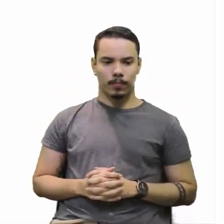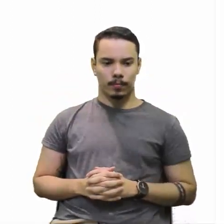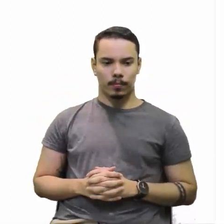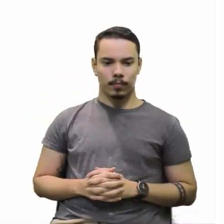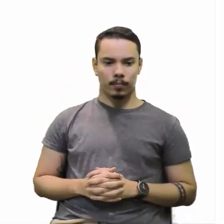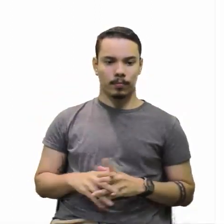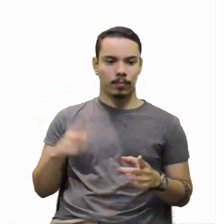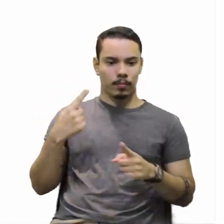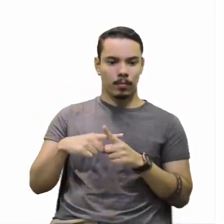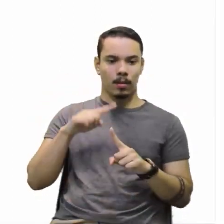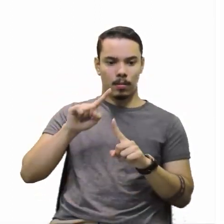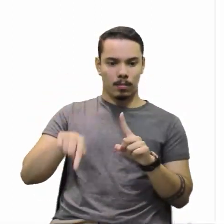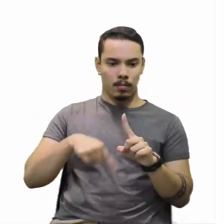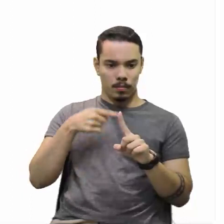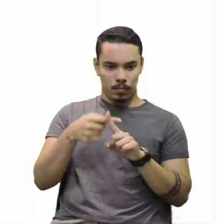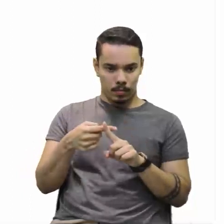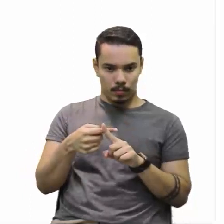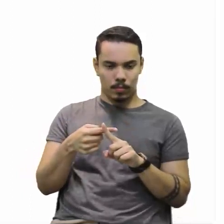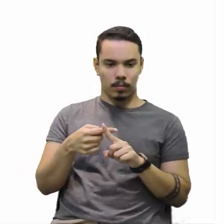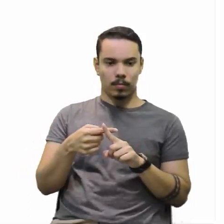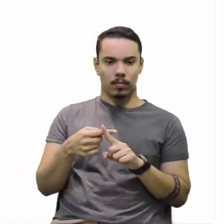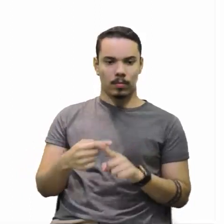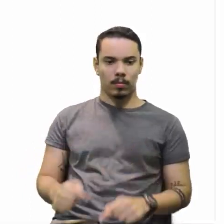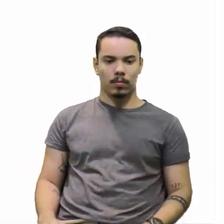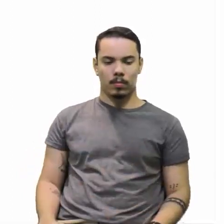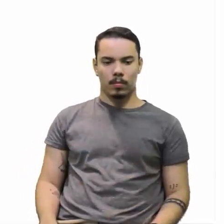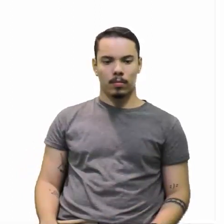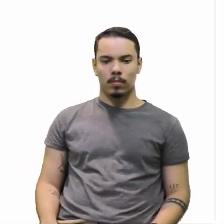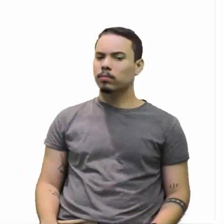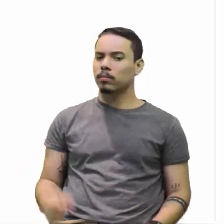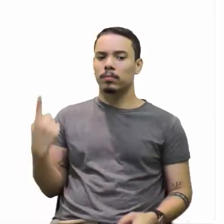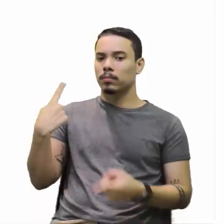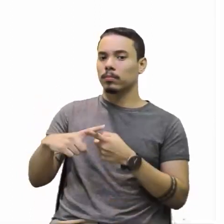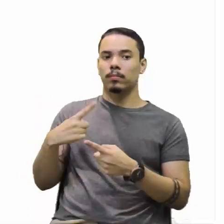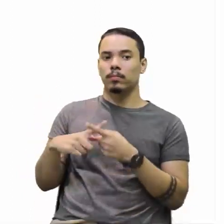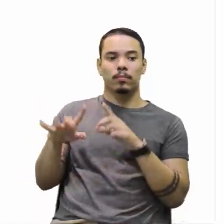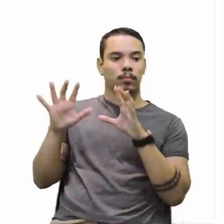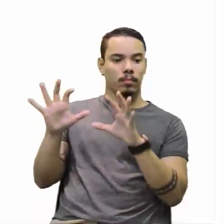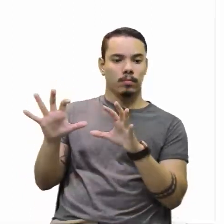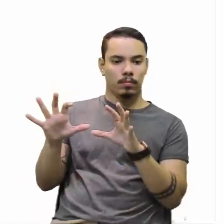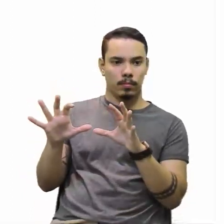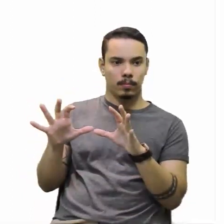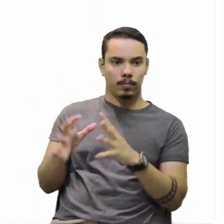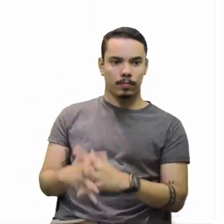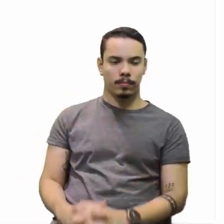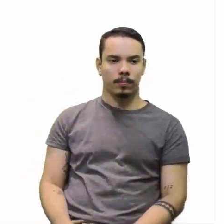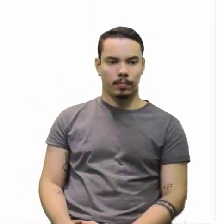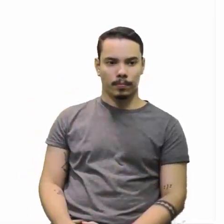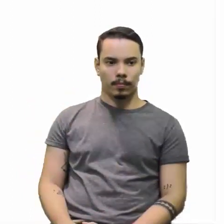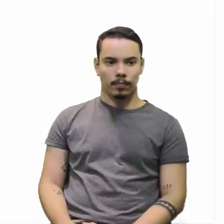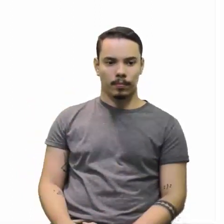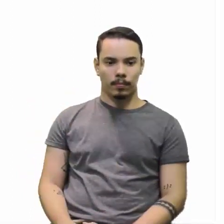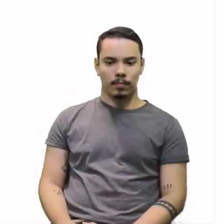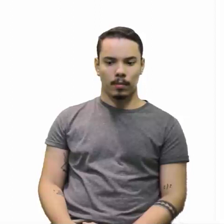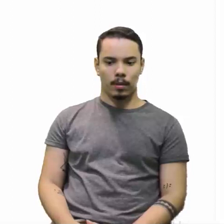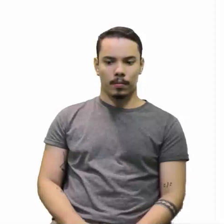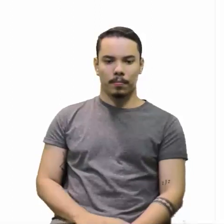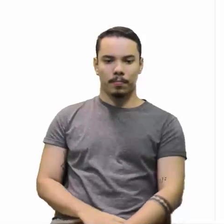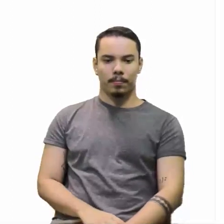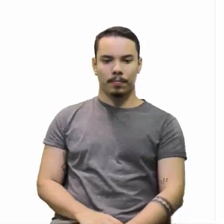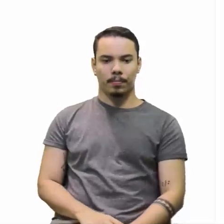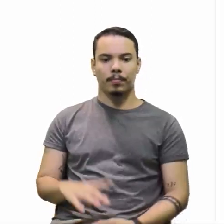Esse mais aqui não ficou bonito, não. Por que que vai ficar mais 2? Olha bem.